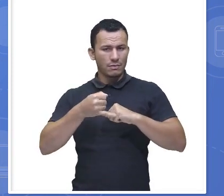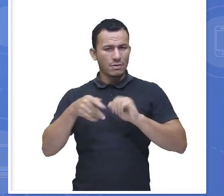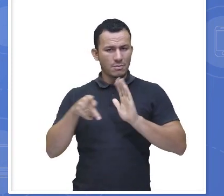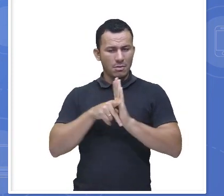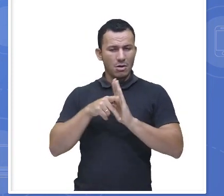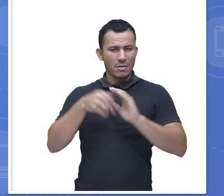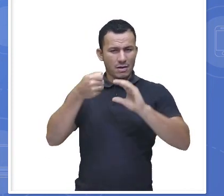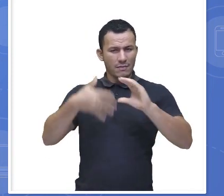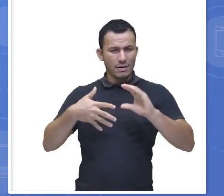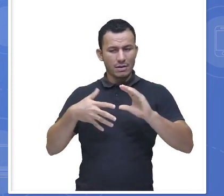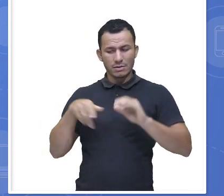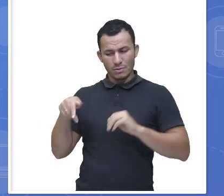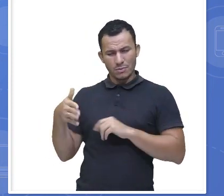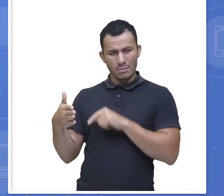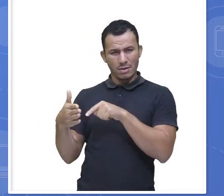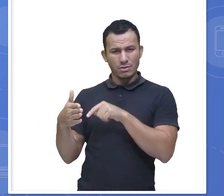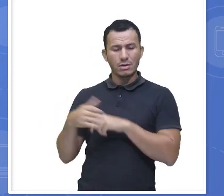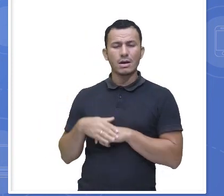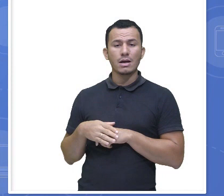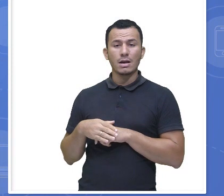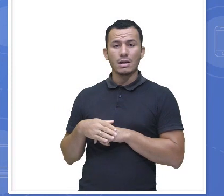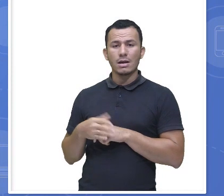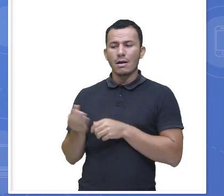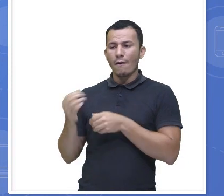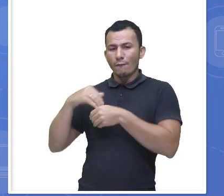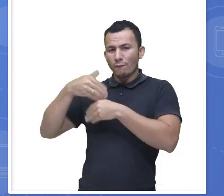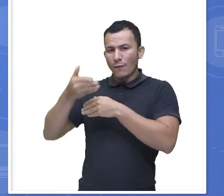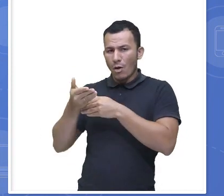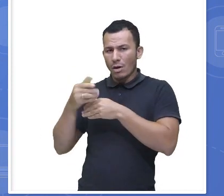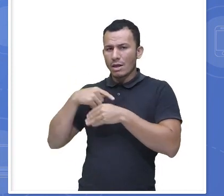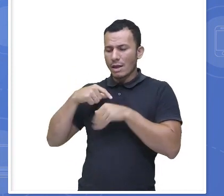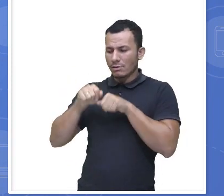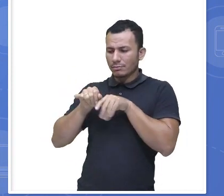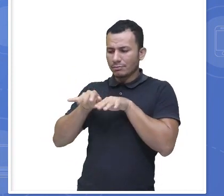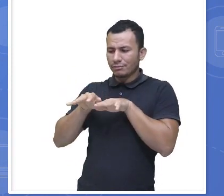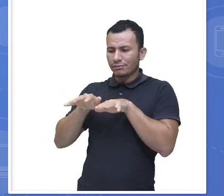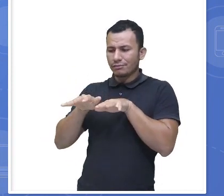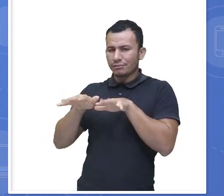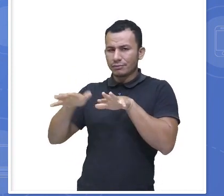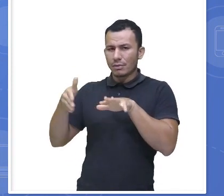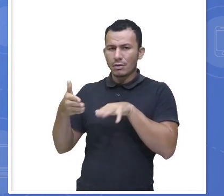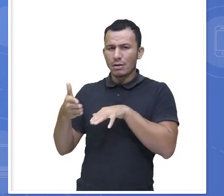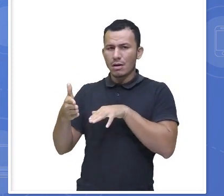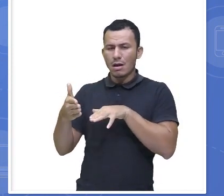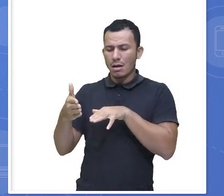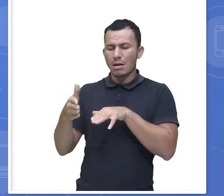peixe, se desenvolvia por fora, alastrando-se e